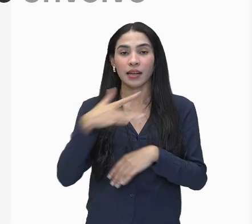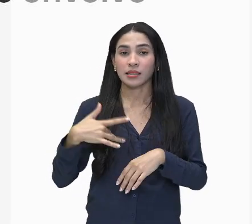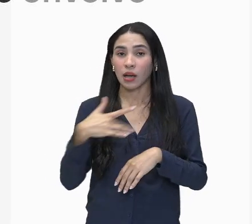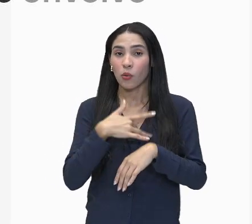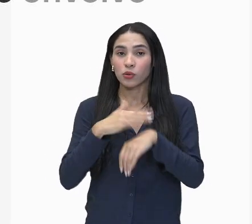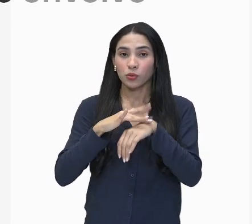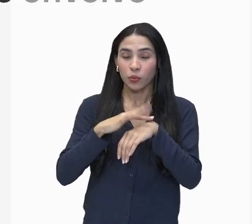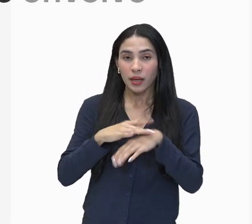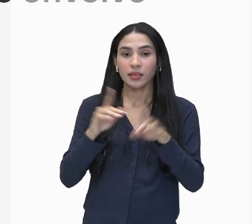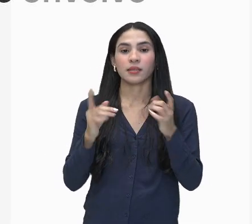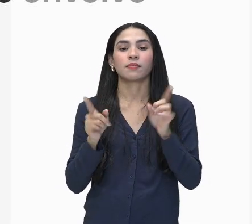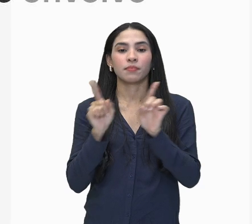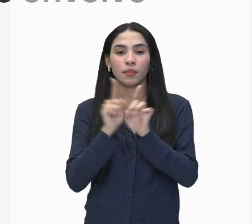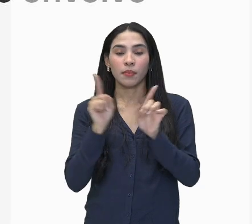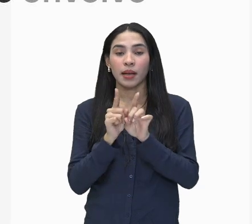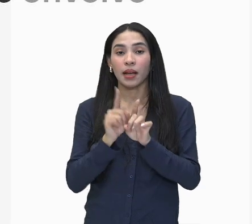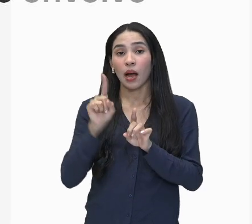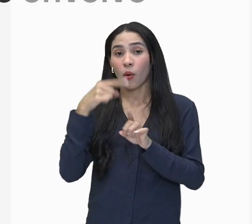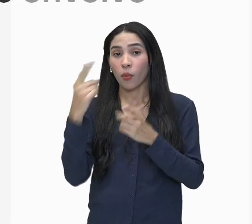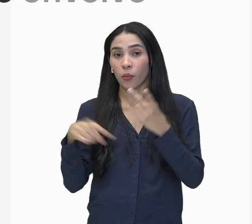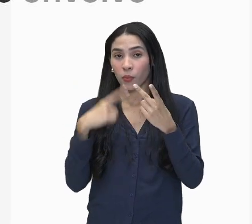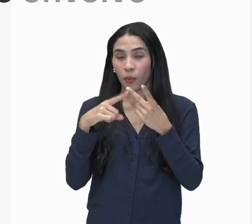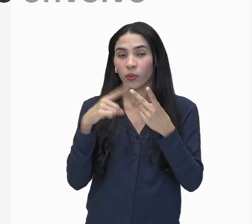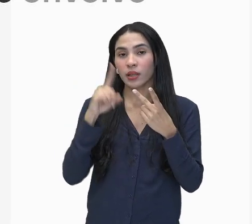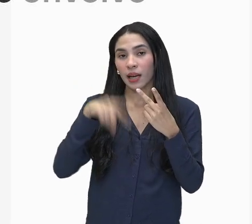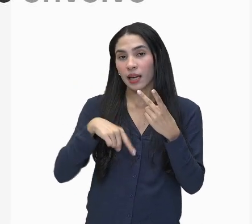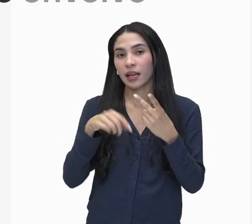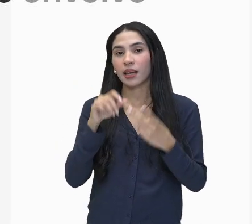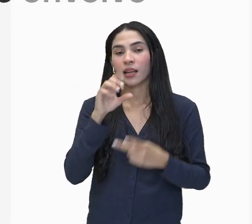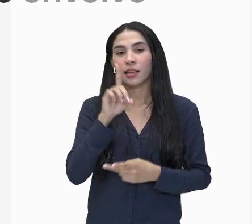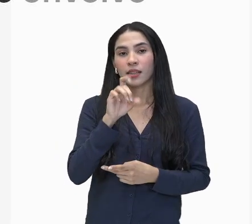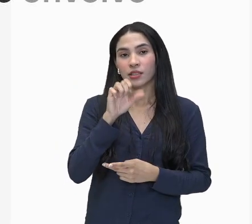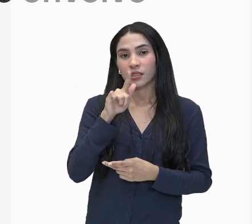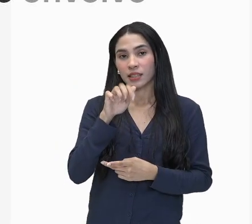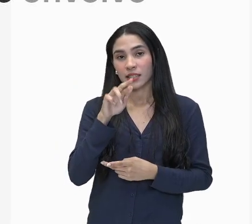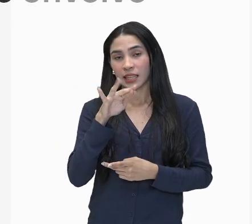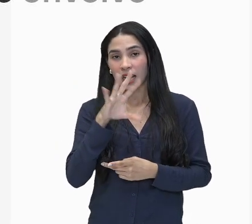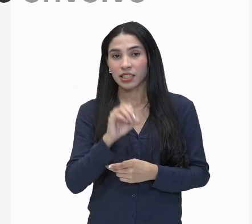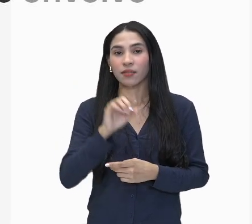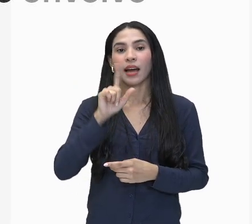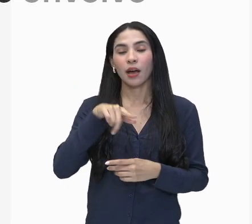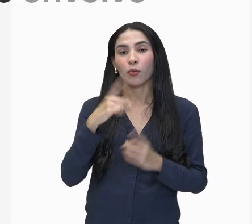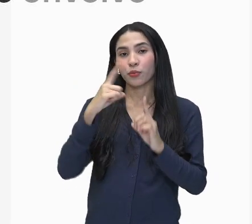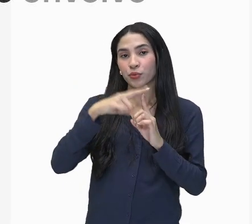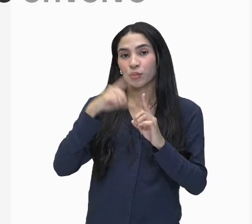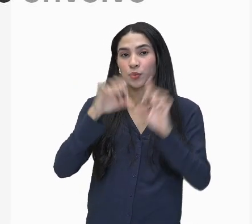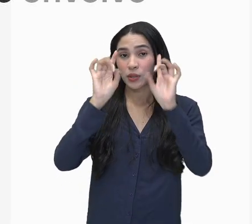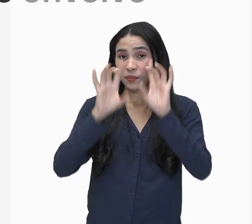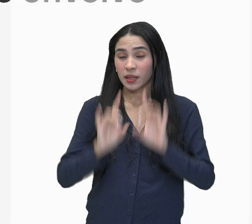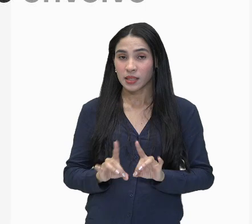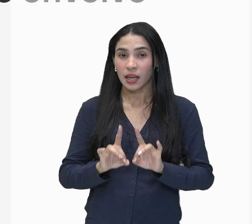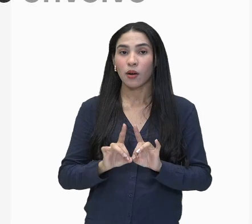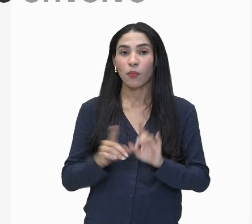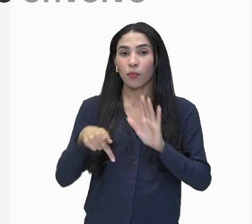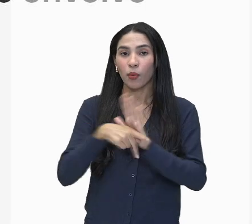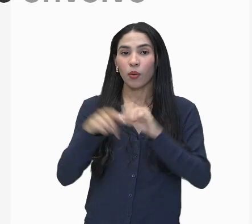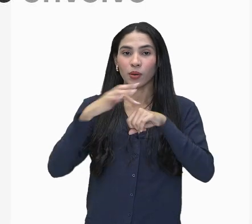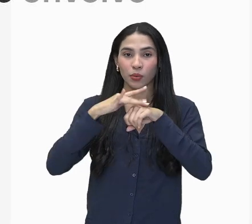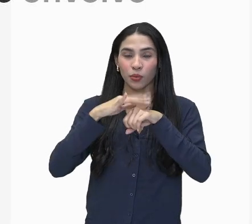longa duração, enquanto a doença degenerativa é um tipo específico de doença crônica que envolve